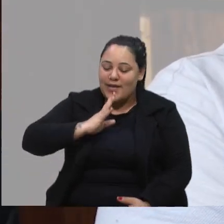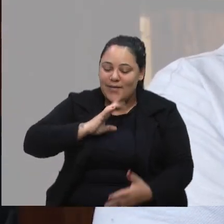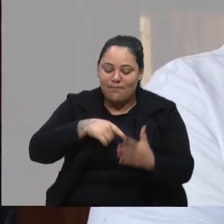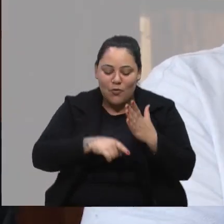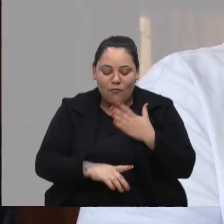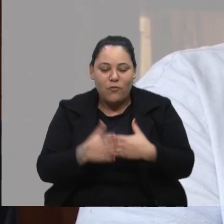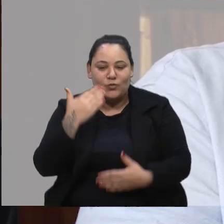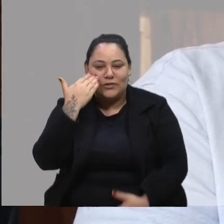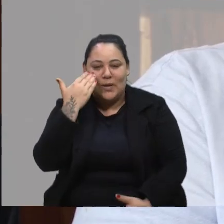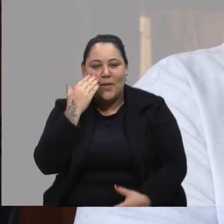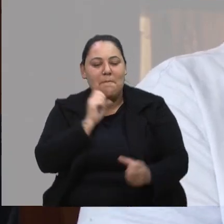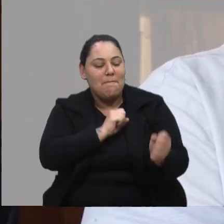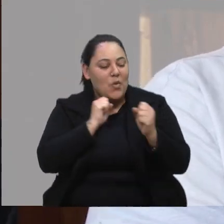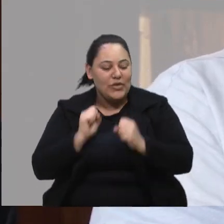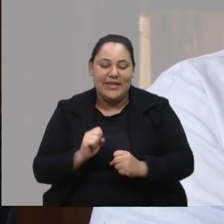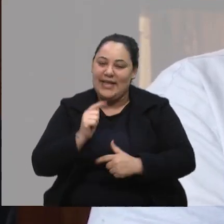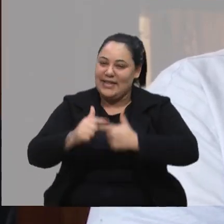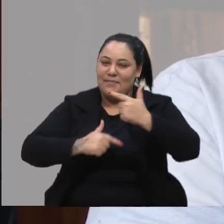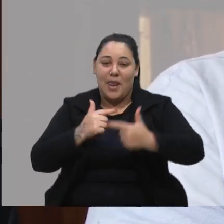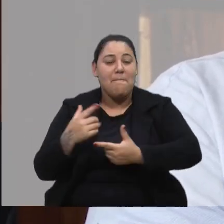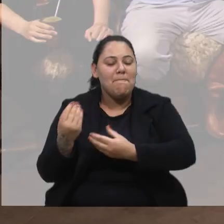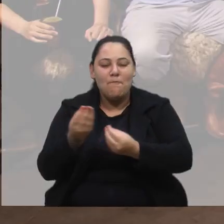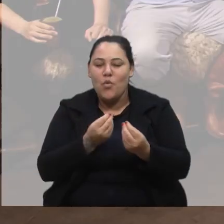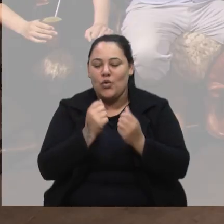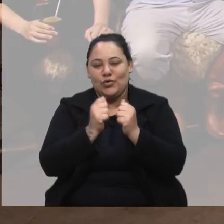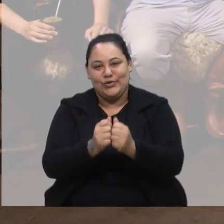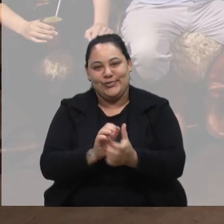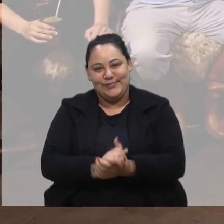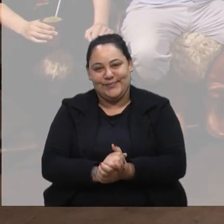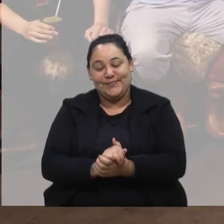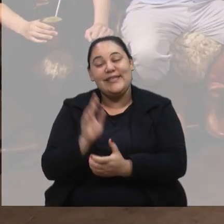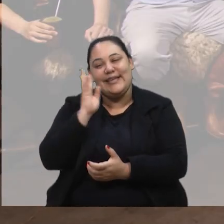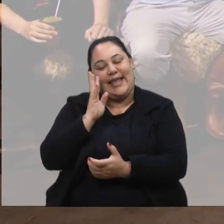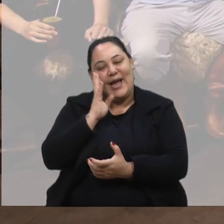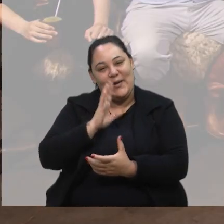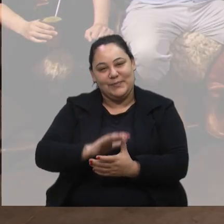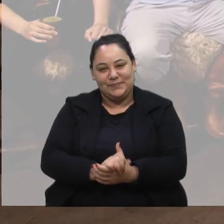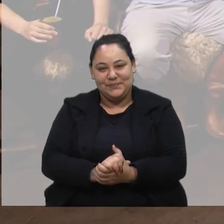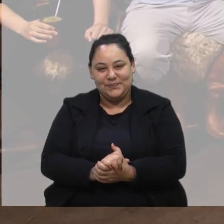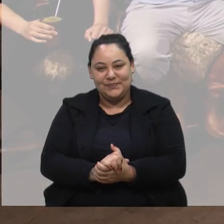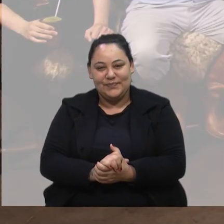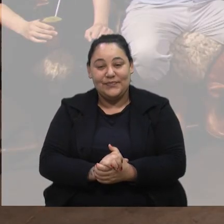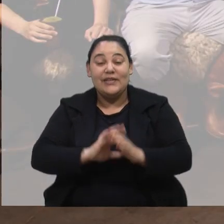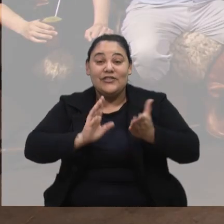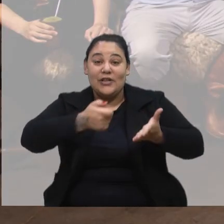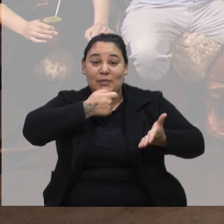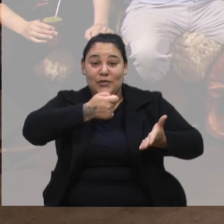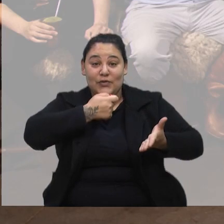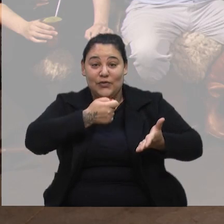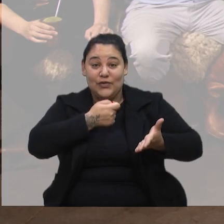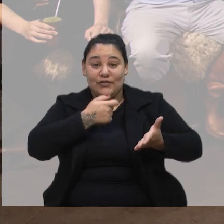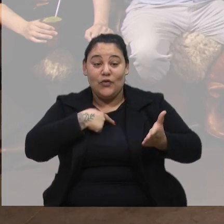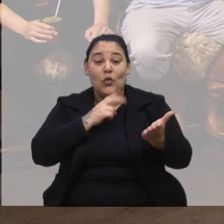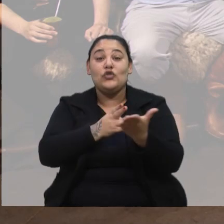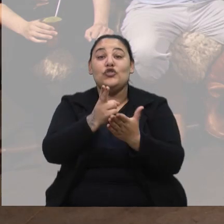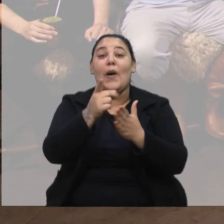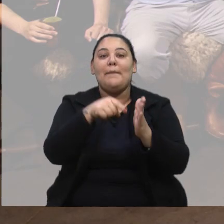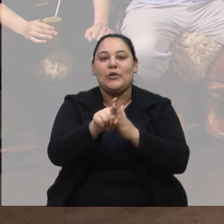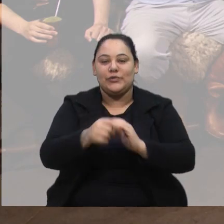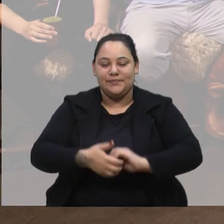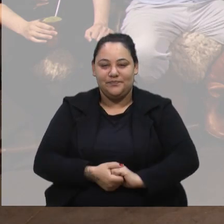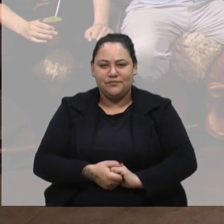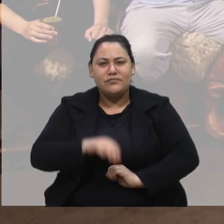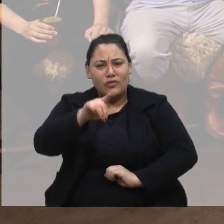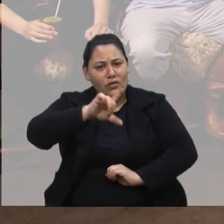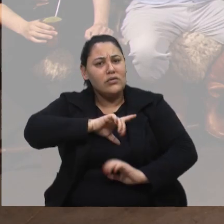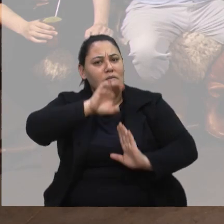com ele assim inúmeras vezes. Bem legal. Já que tu já está com o microfone, já vou seguir a pergunta aqui. Você tem uma